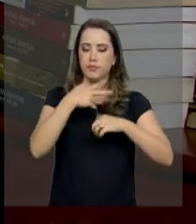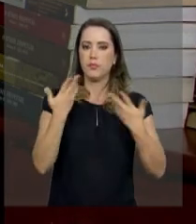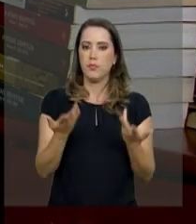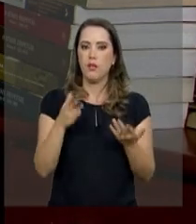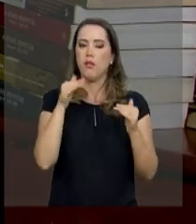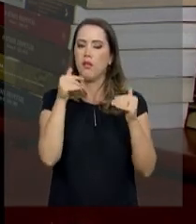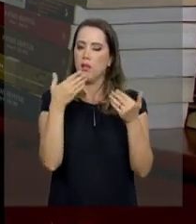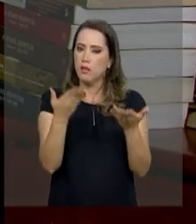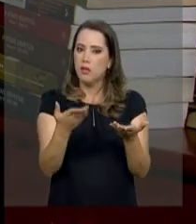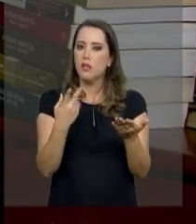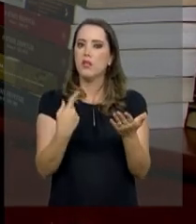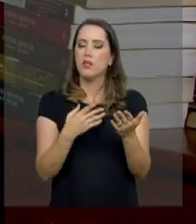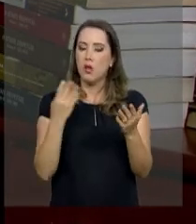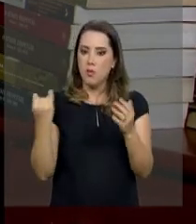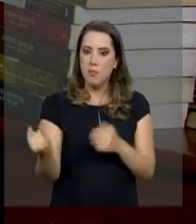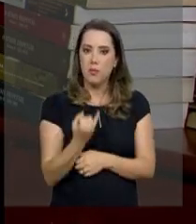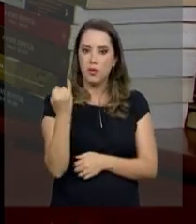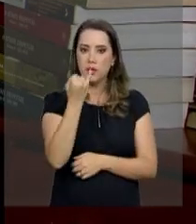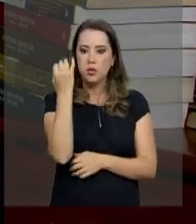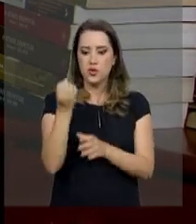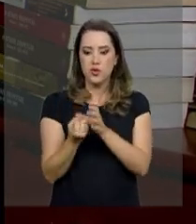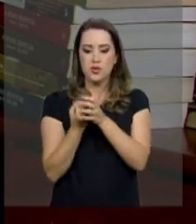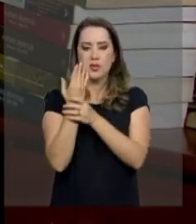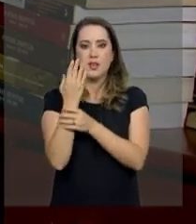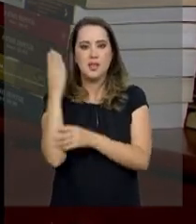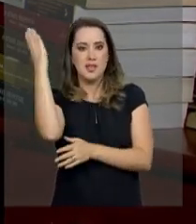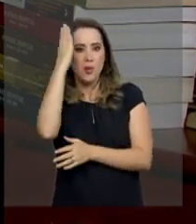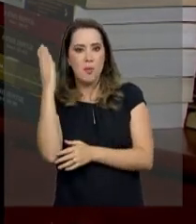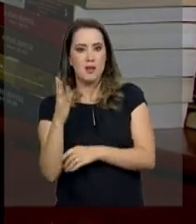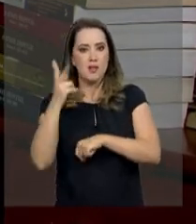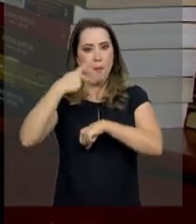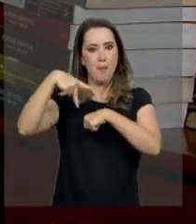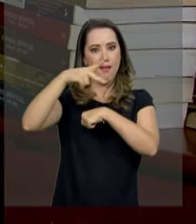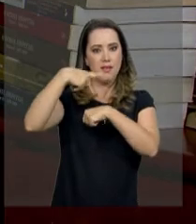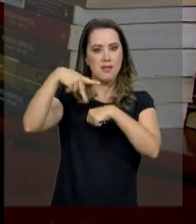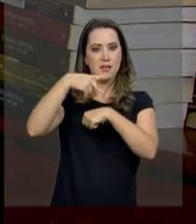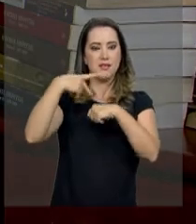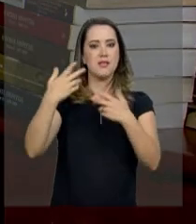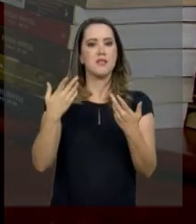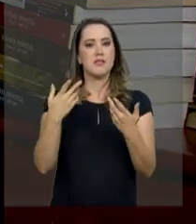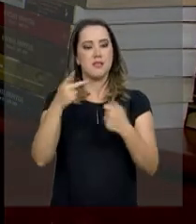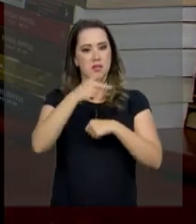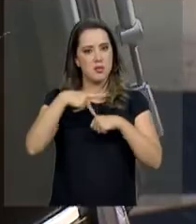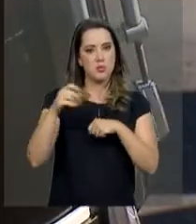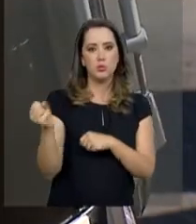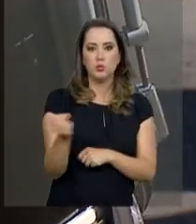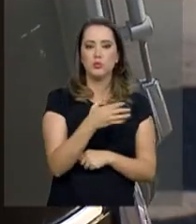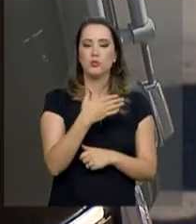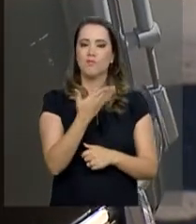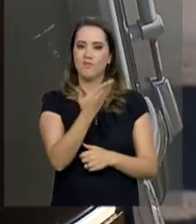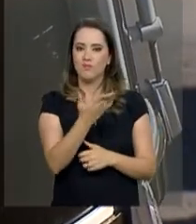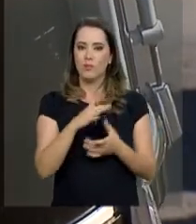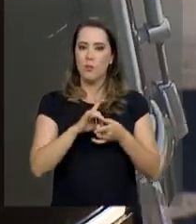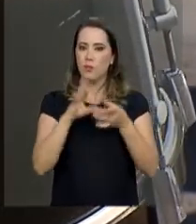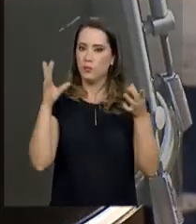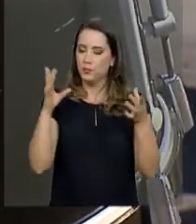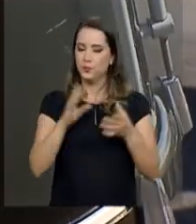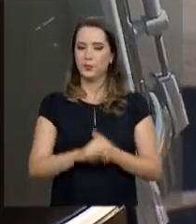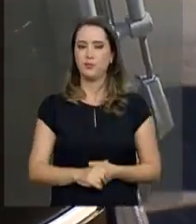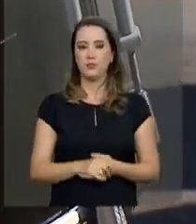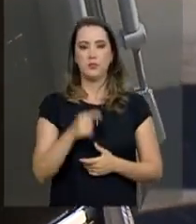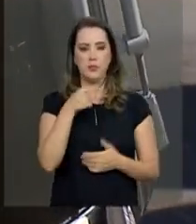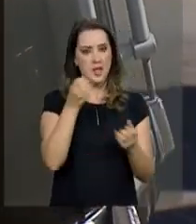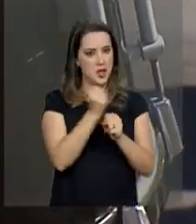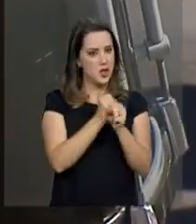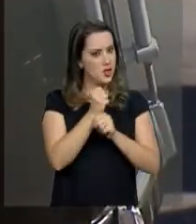oficialmente fundante né da no brasil como em uma nação moderna e este ano de desfile na